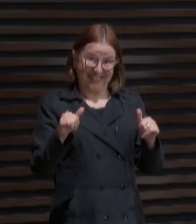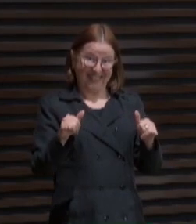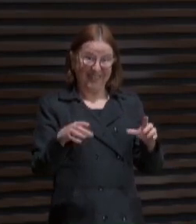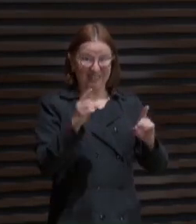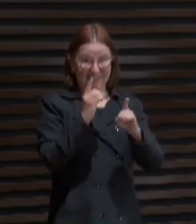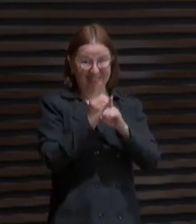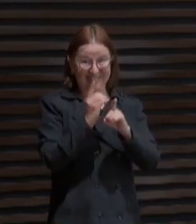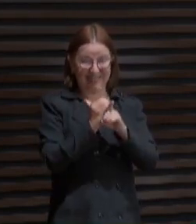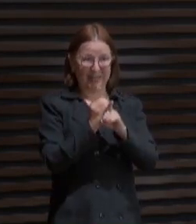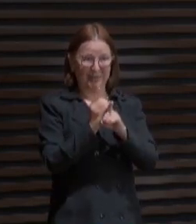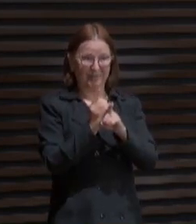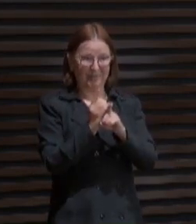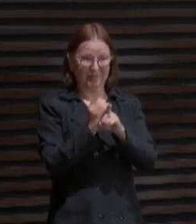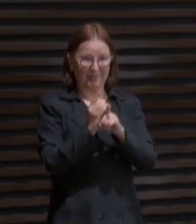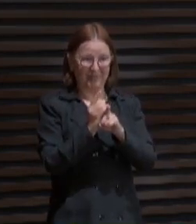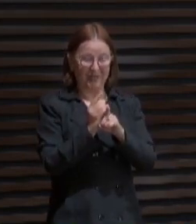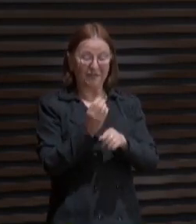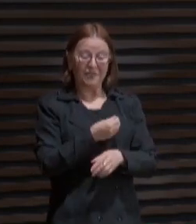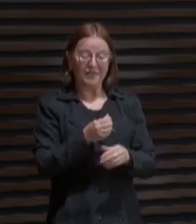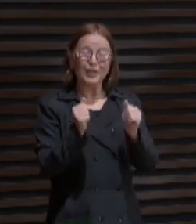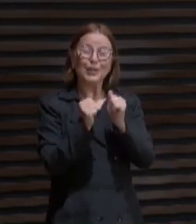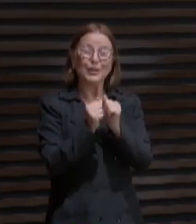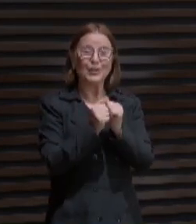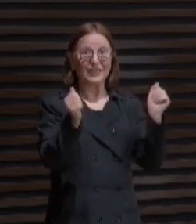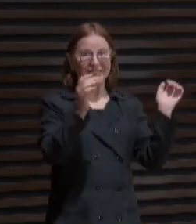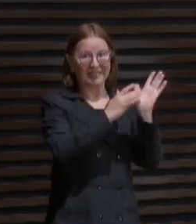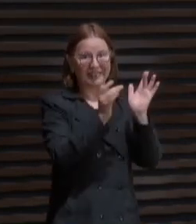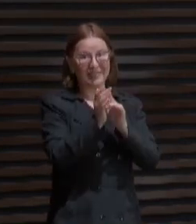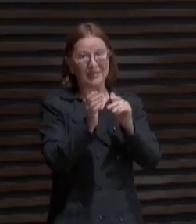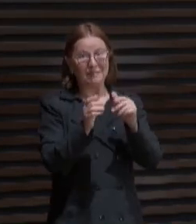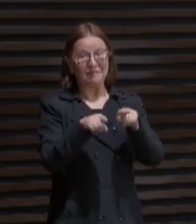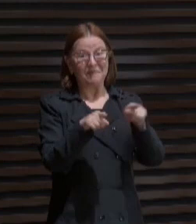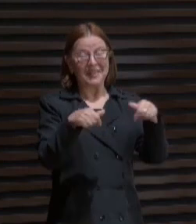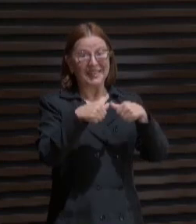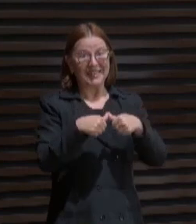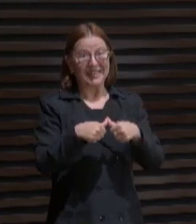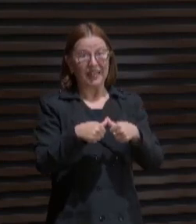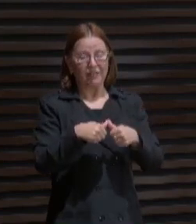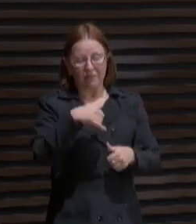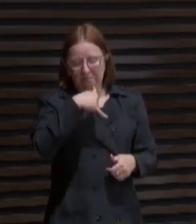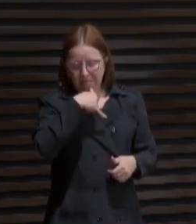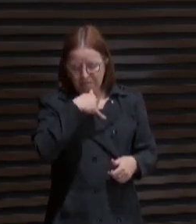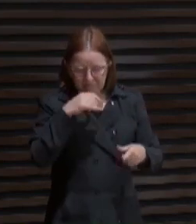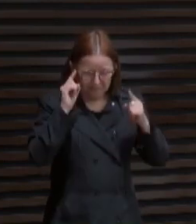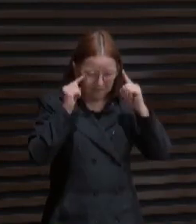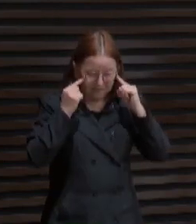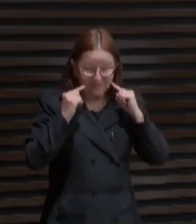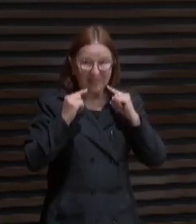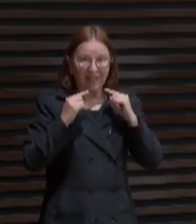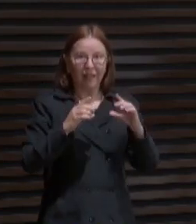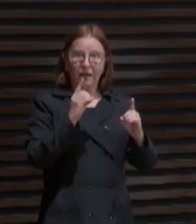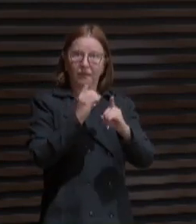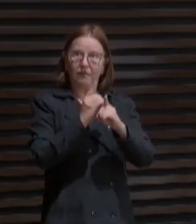sido companheiros de Jesus, se achavam tristes e choravam. Estes, ouvindo que